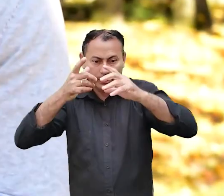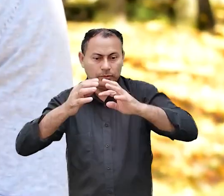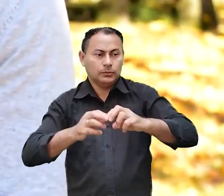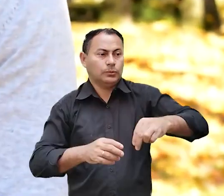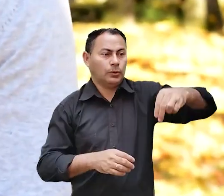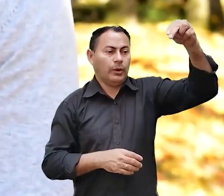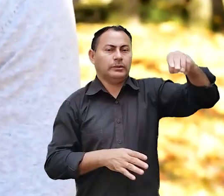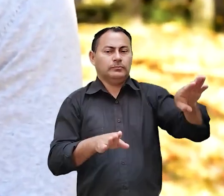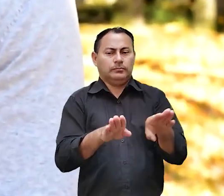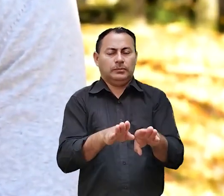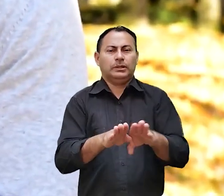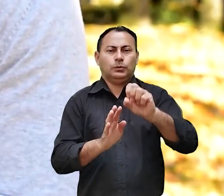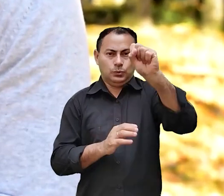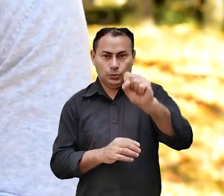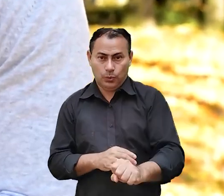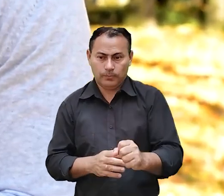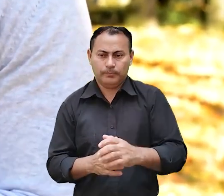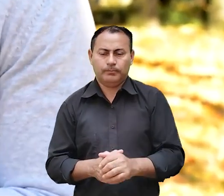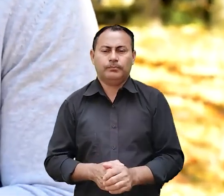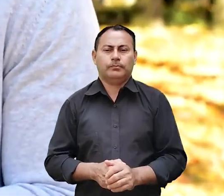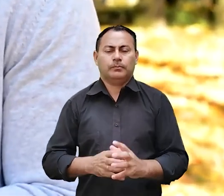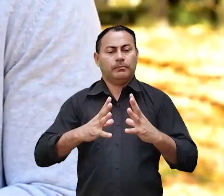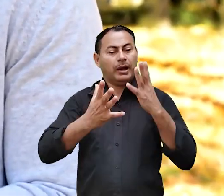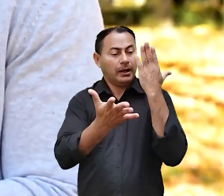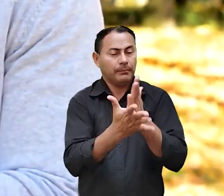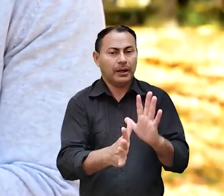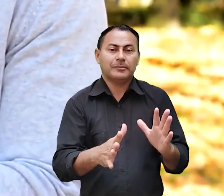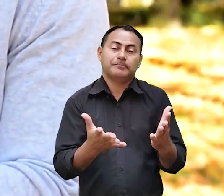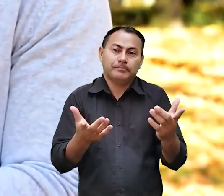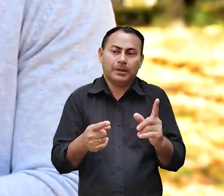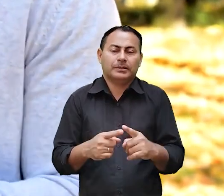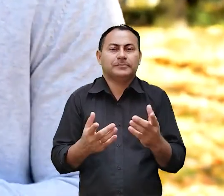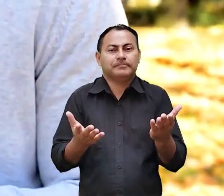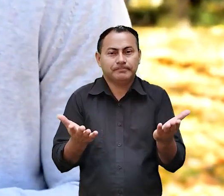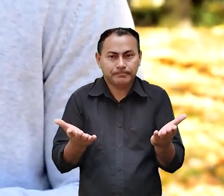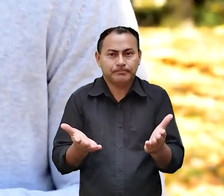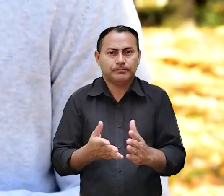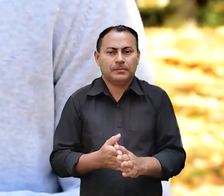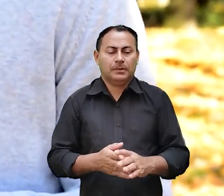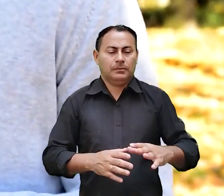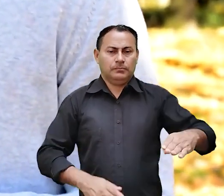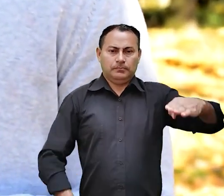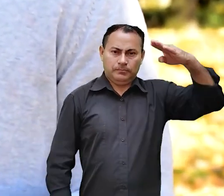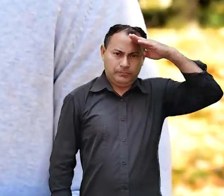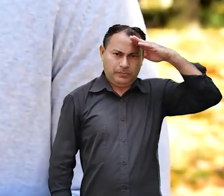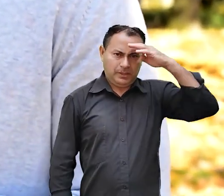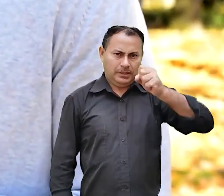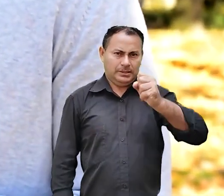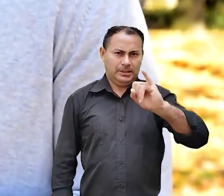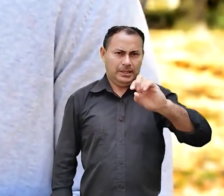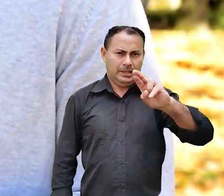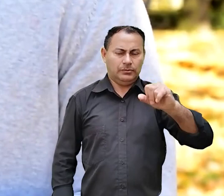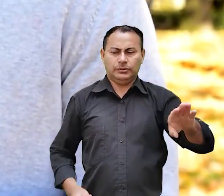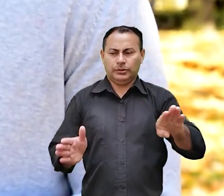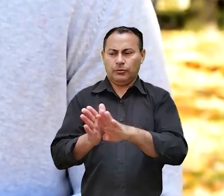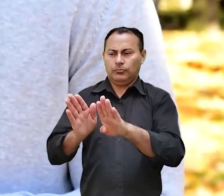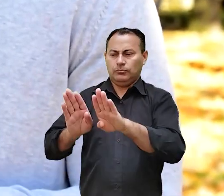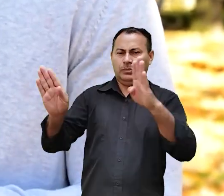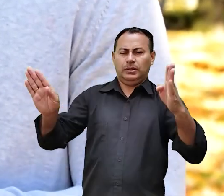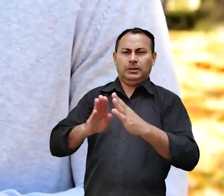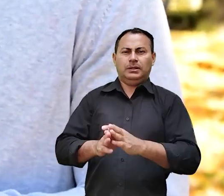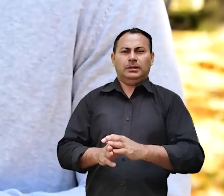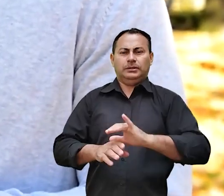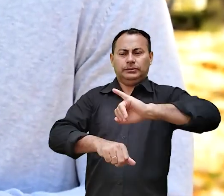reino do norte como do Sul ao desaparecimento No entanto quando o exército assírio chegou aos portões de